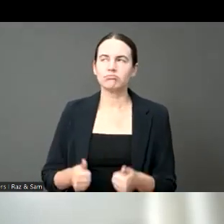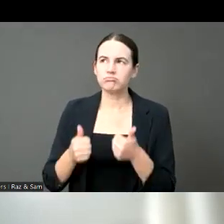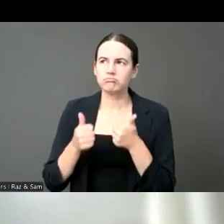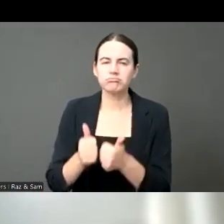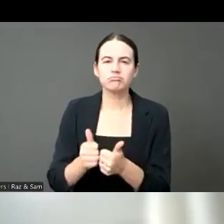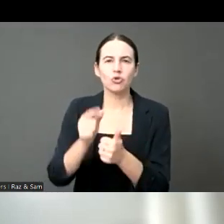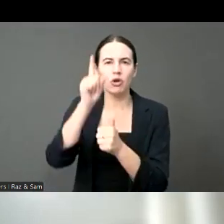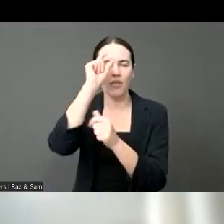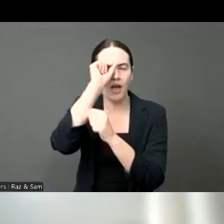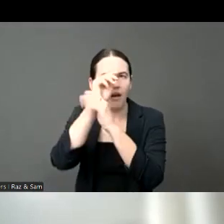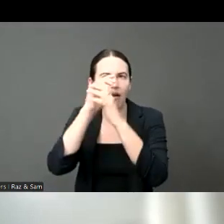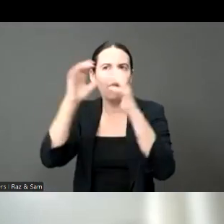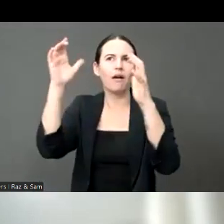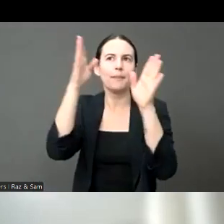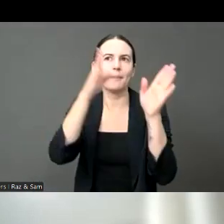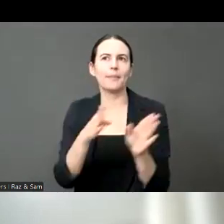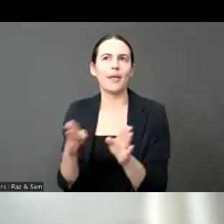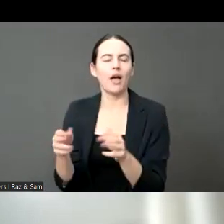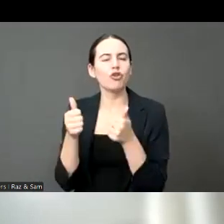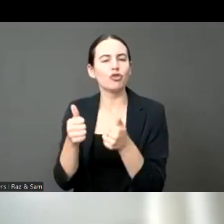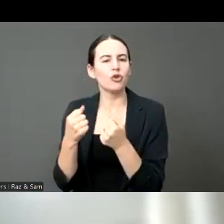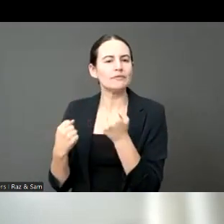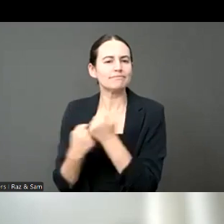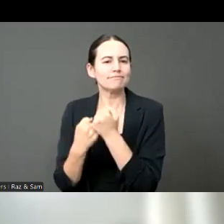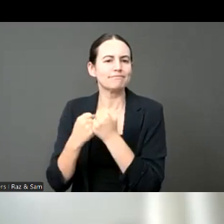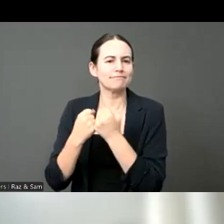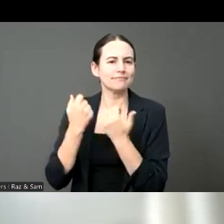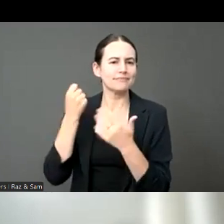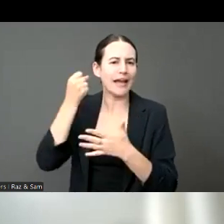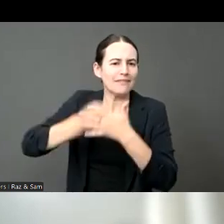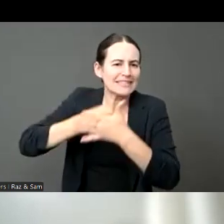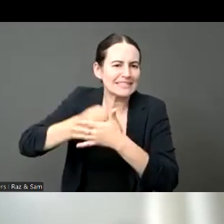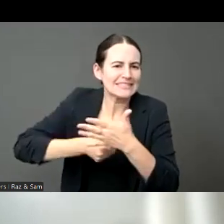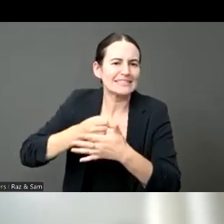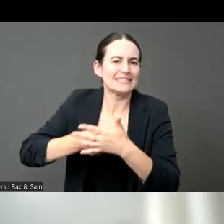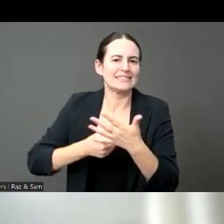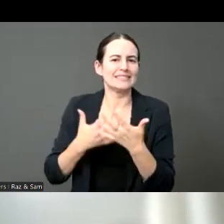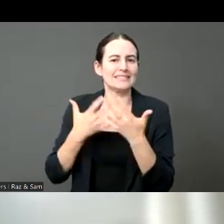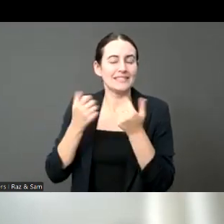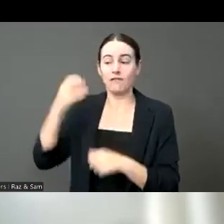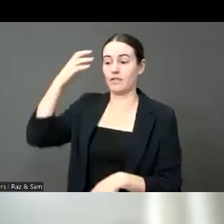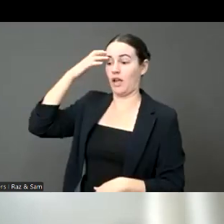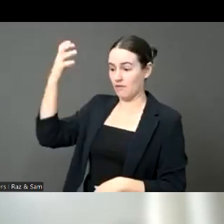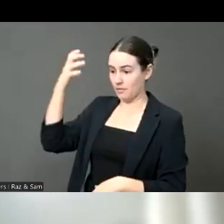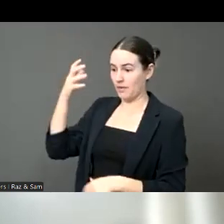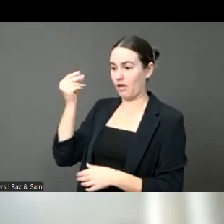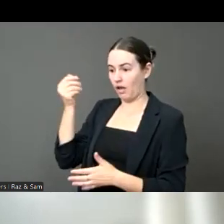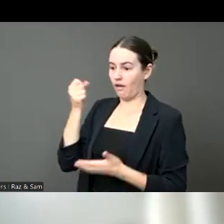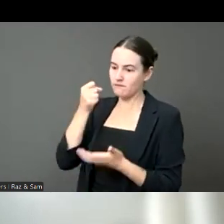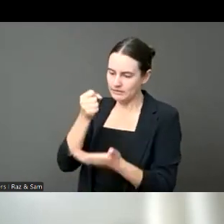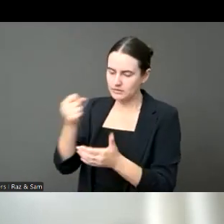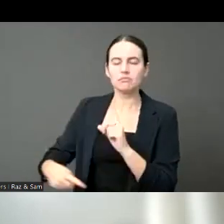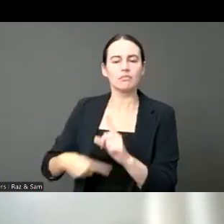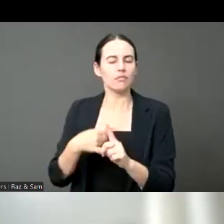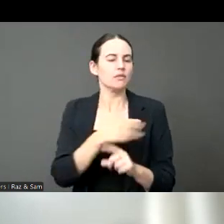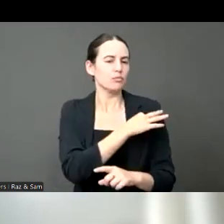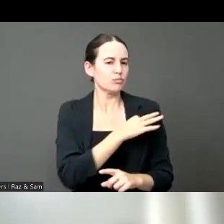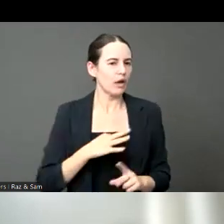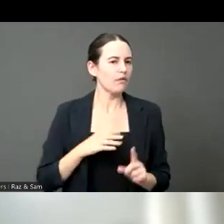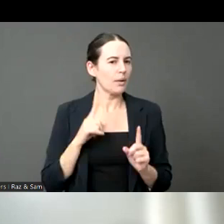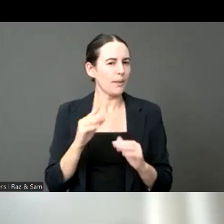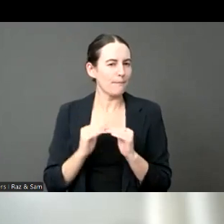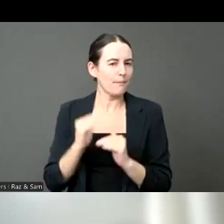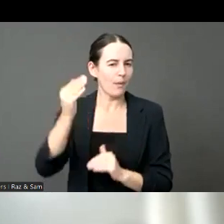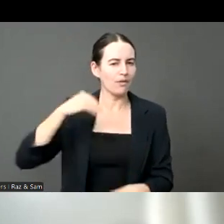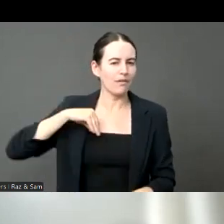tão importante que nos engaja tanto e realmente ir além de só defender